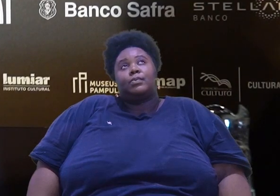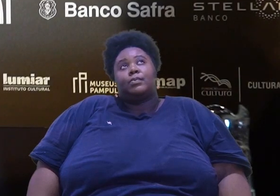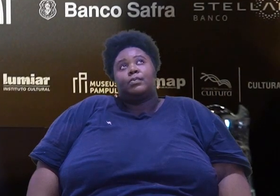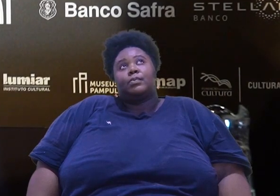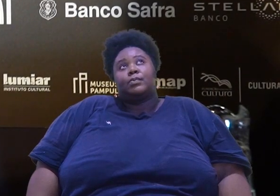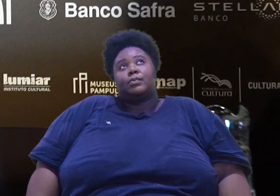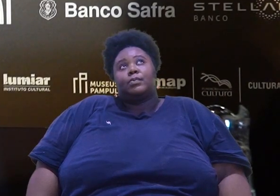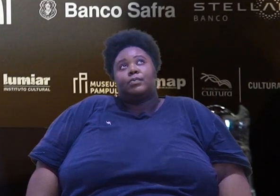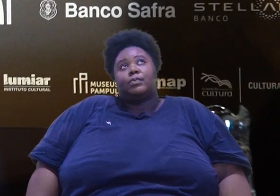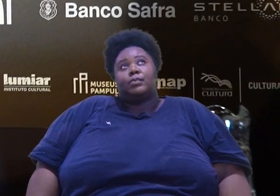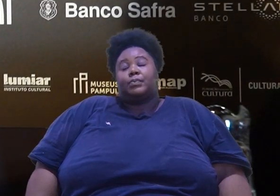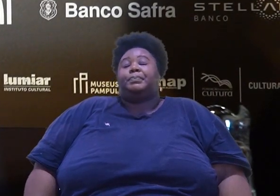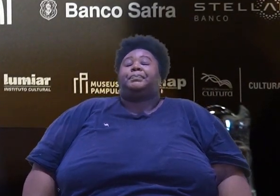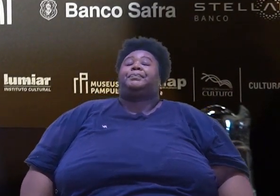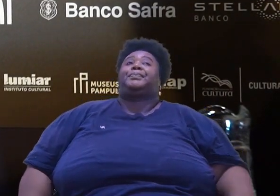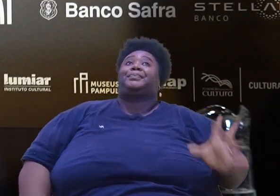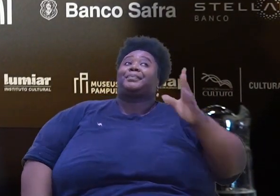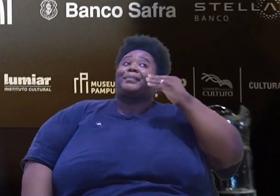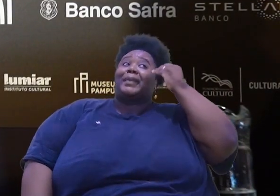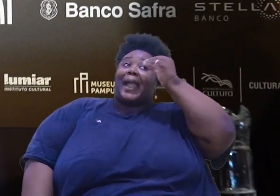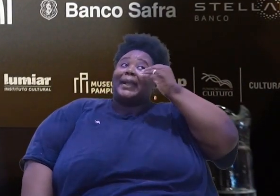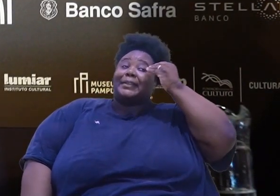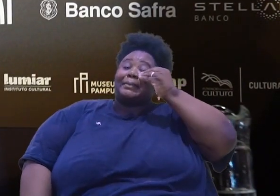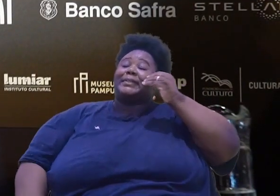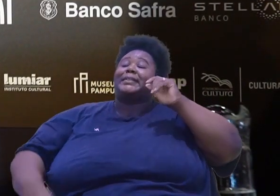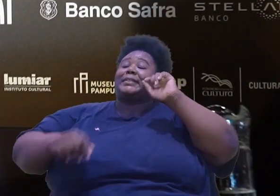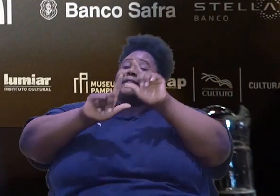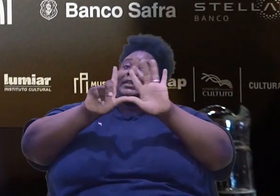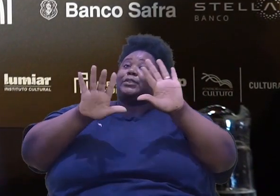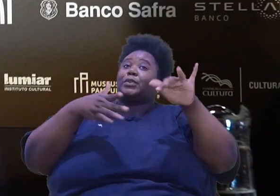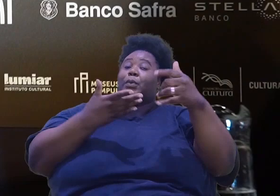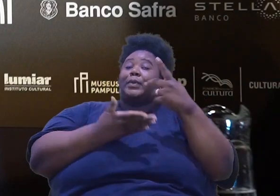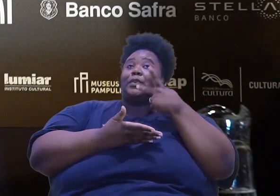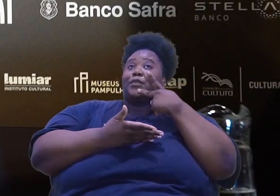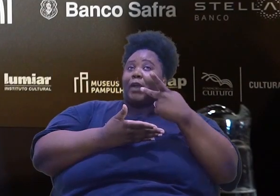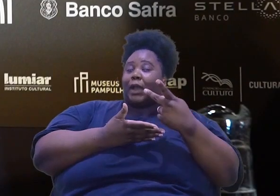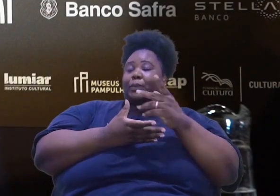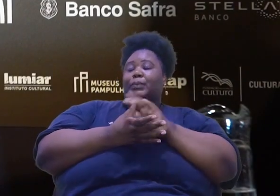experiência, né, da literatura, e quando eu falo que